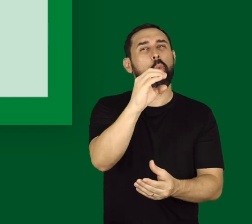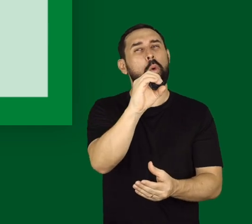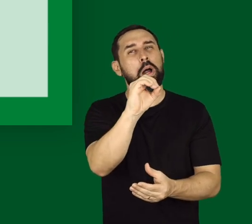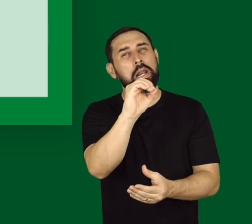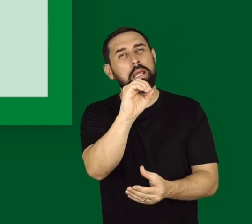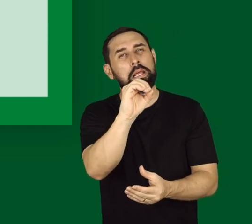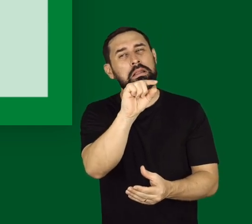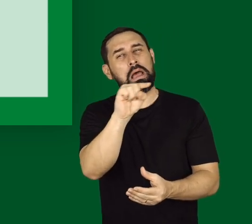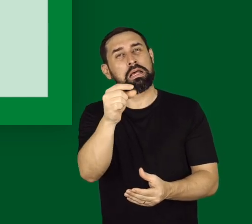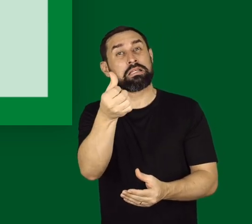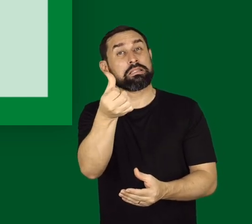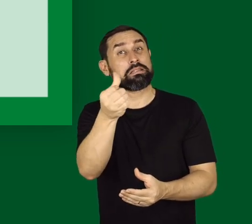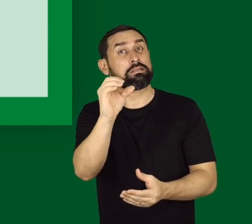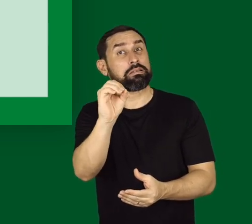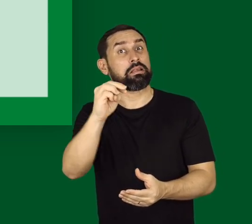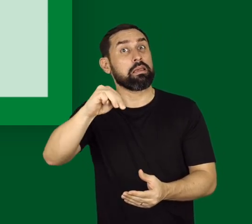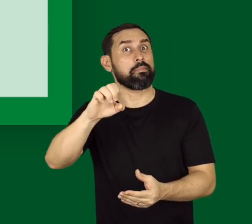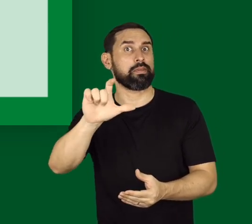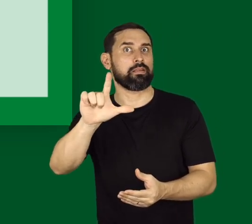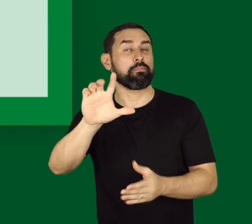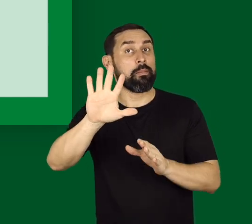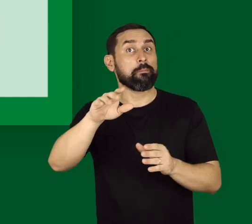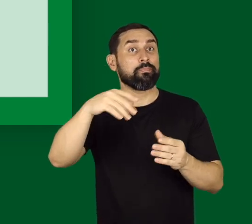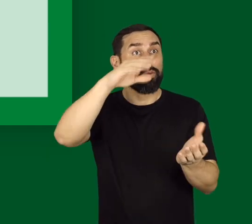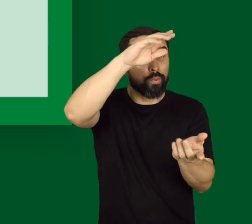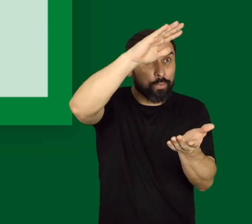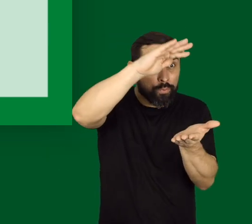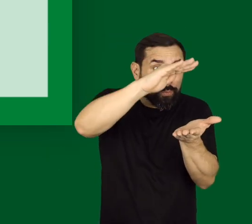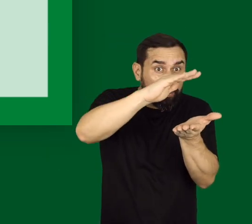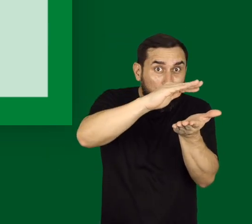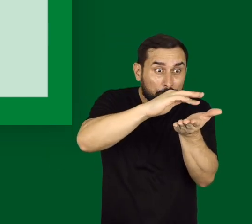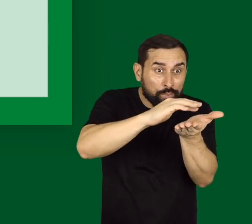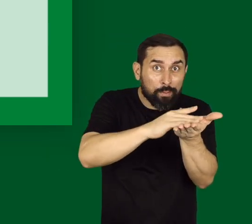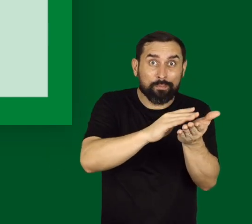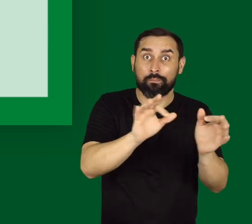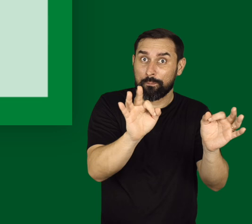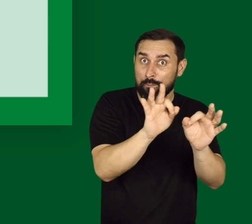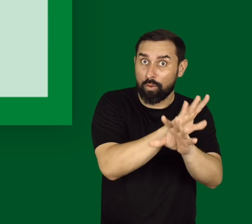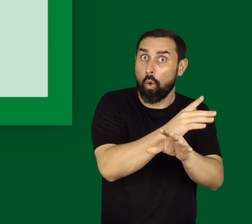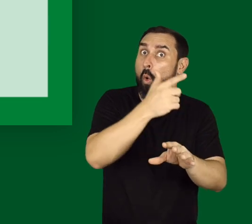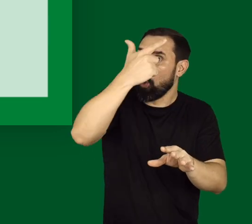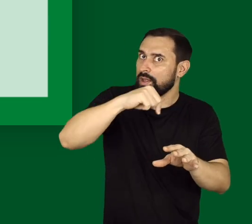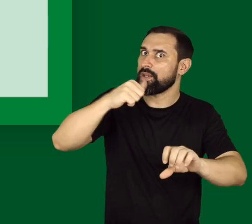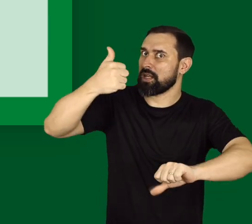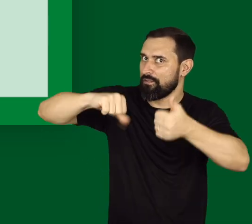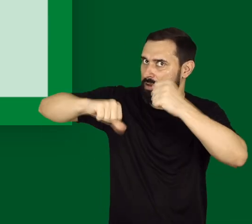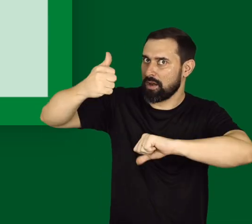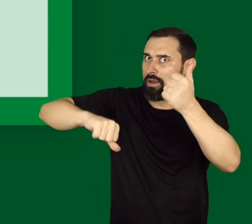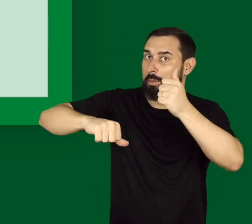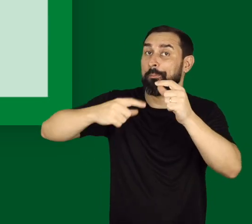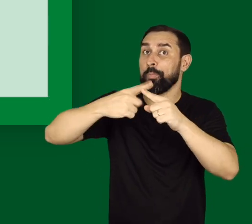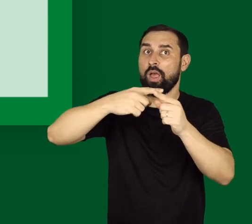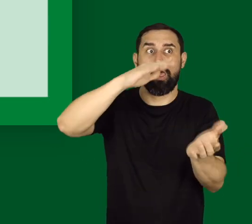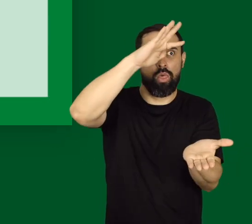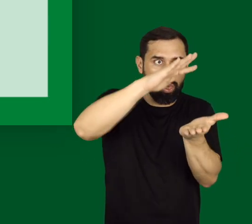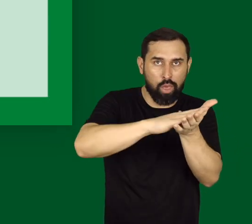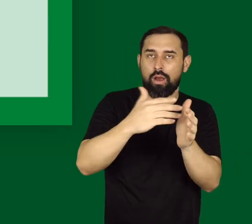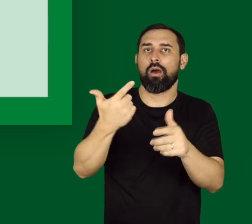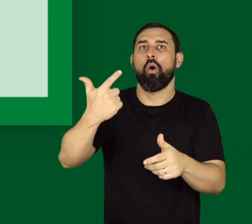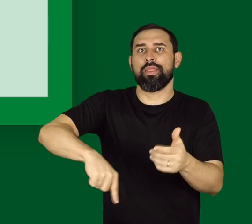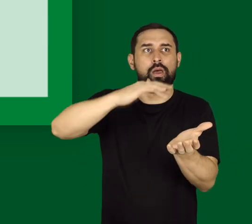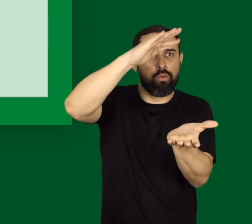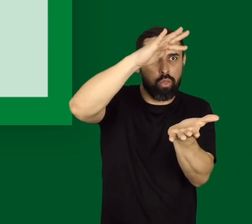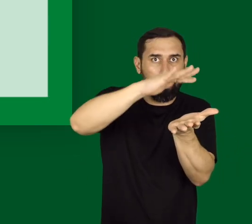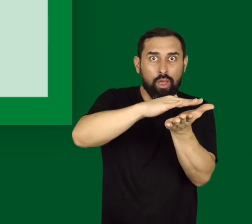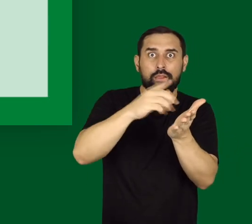lembrar que eles preconizam de 40 a 60 ml por quilo, mas como eu falei, isso tem que ser avaliado a cada